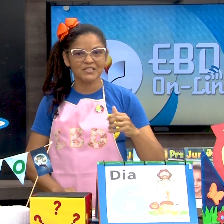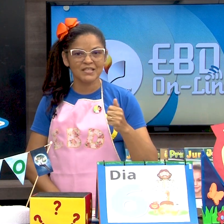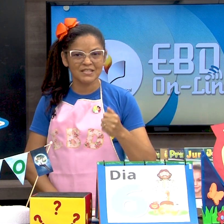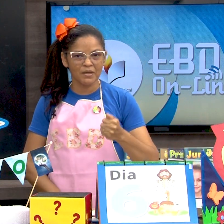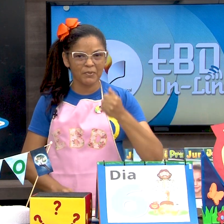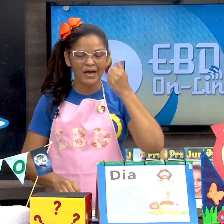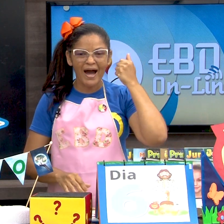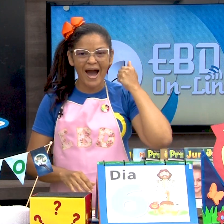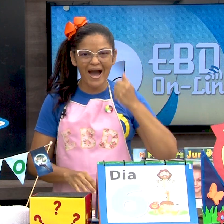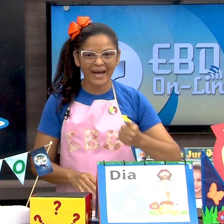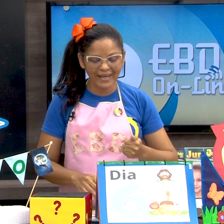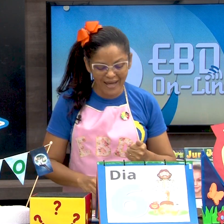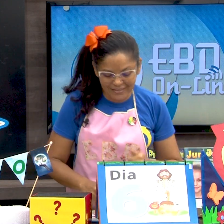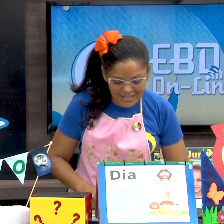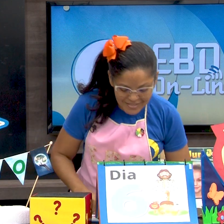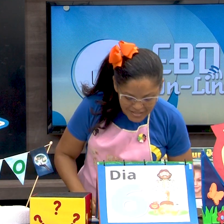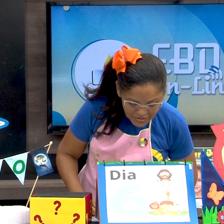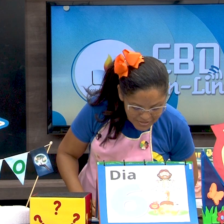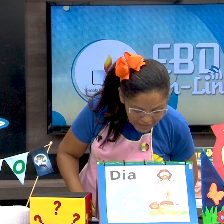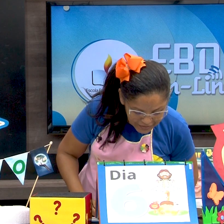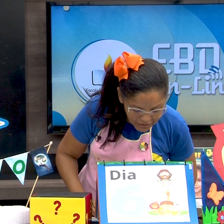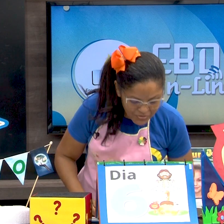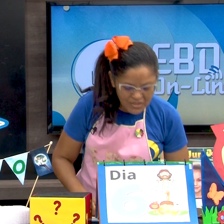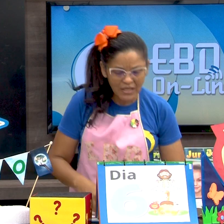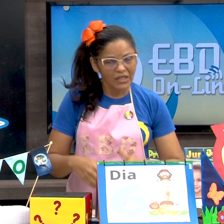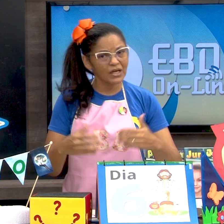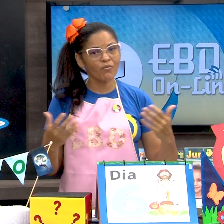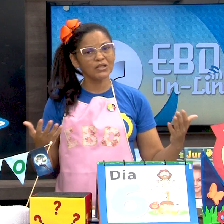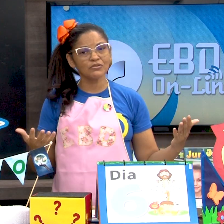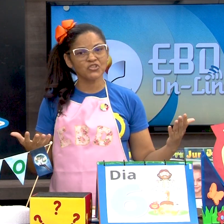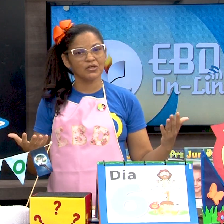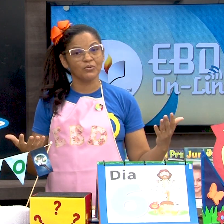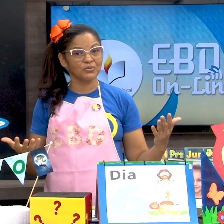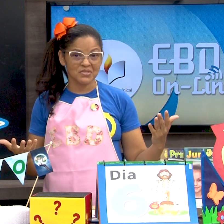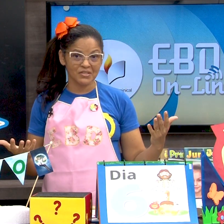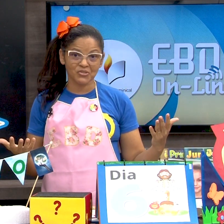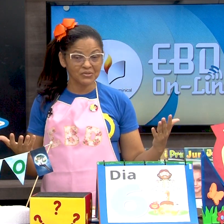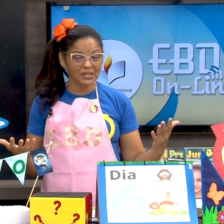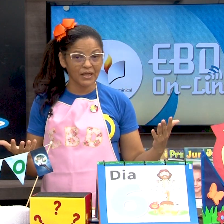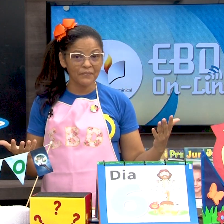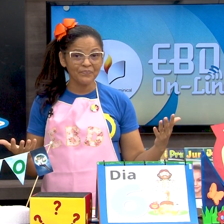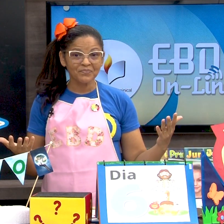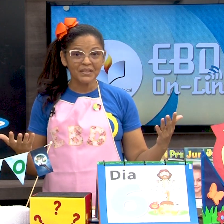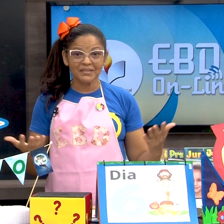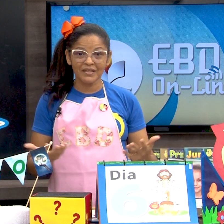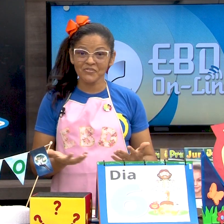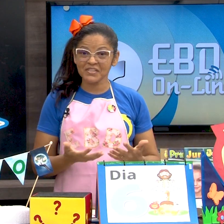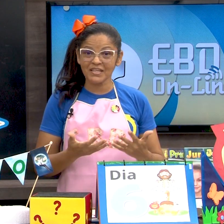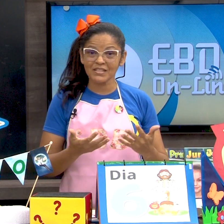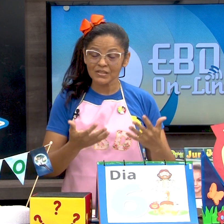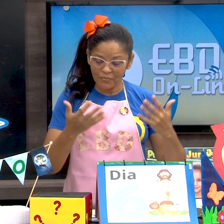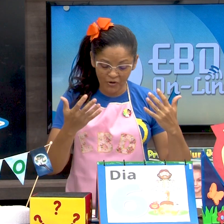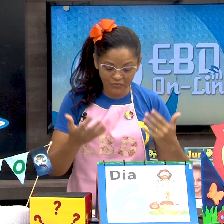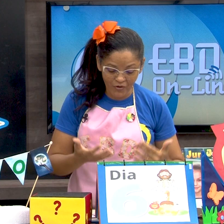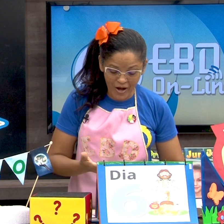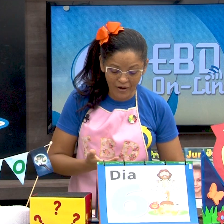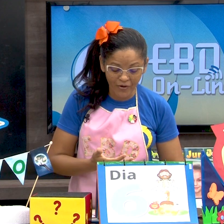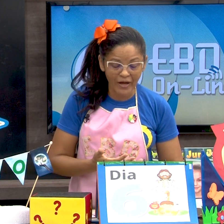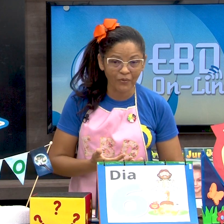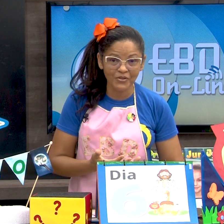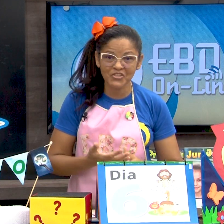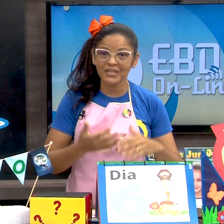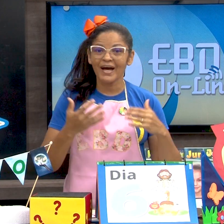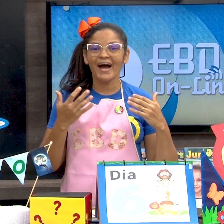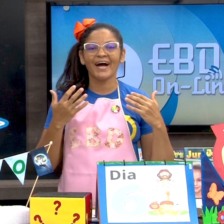devemos ser sempre agradecidos a Deus e quando chegou sexto dia Deus quis povoar